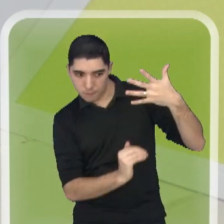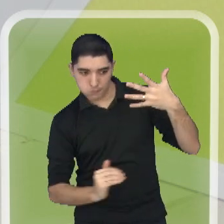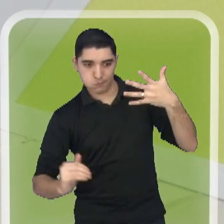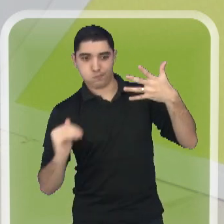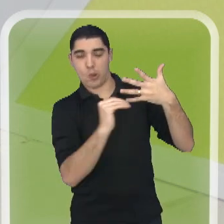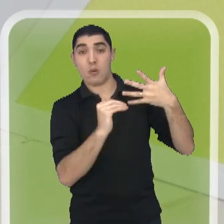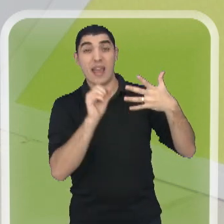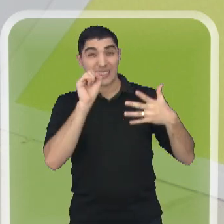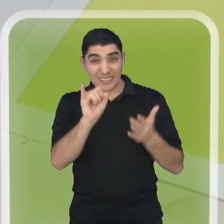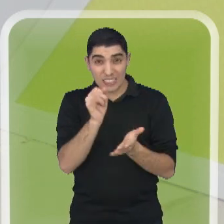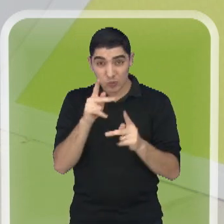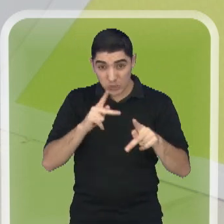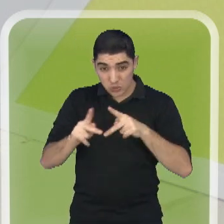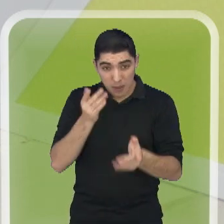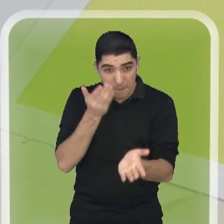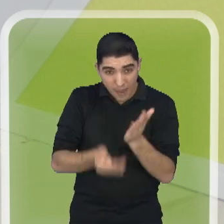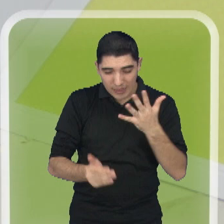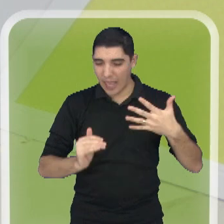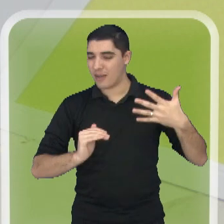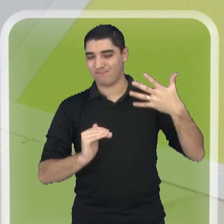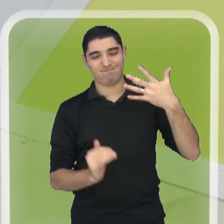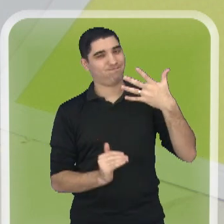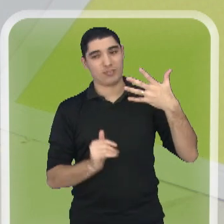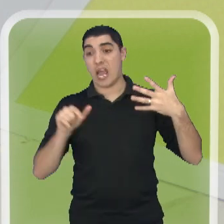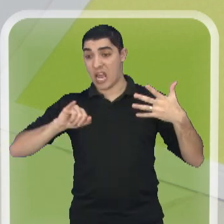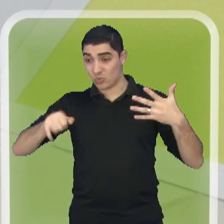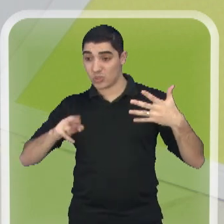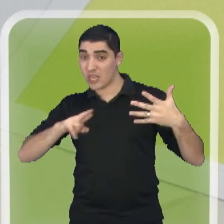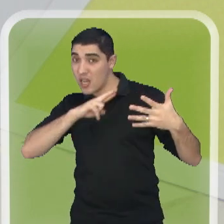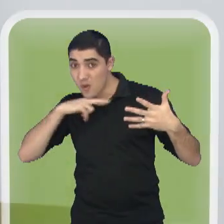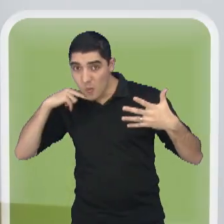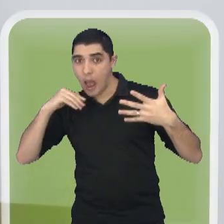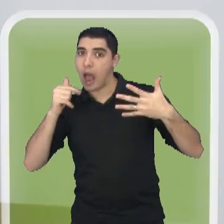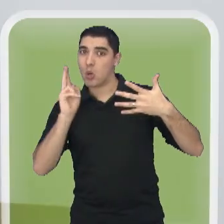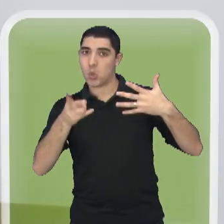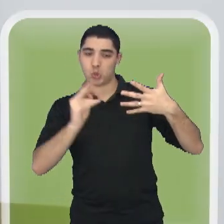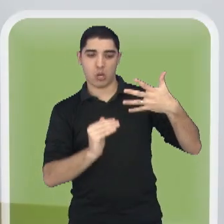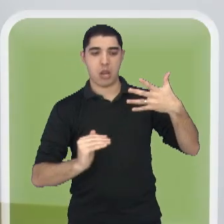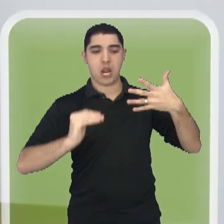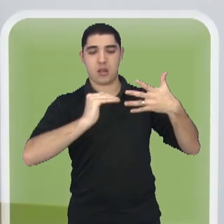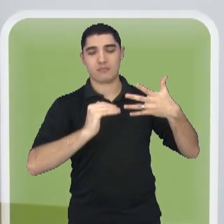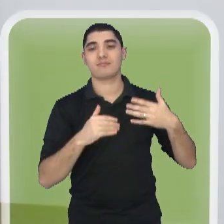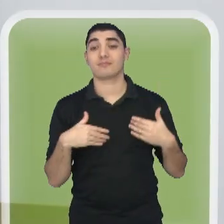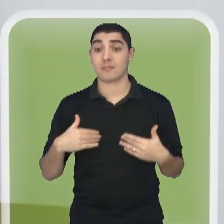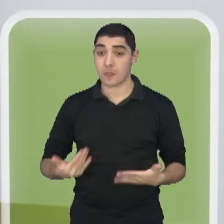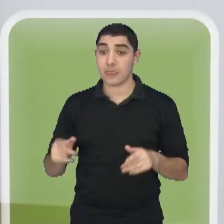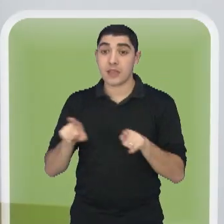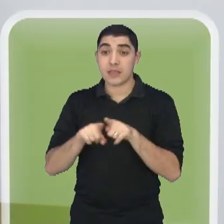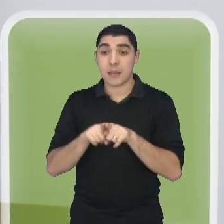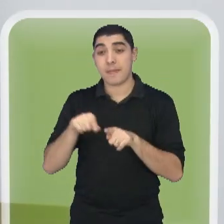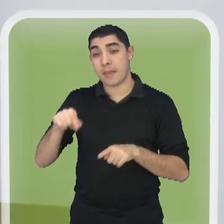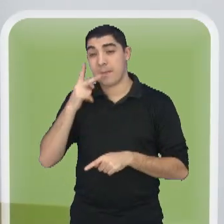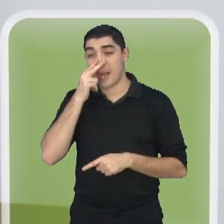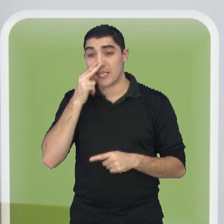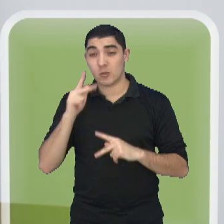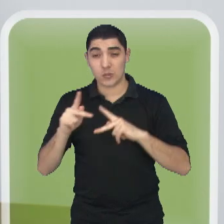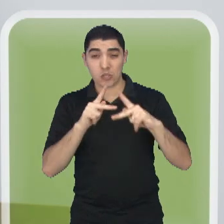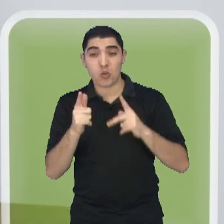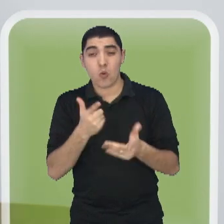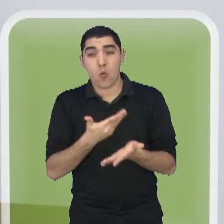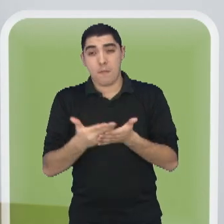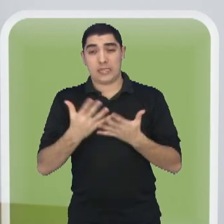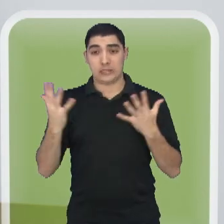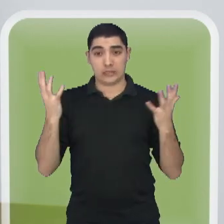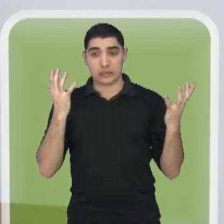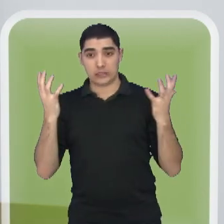Se perder, já distancia mais em relação ao Jaraguá e vai ficar mais lá embaixo. E isso coloca um pouco de pressão também no time do São José, que vem de alguns